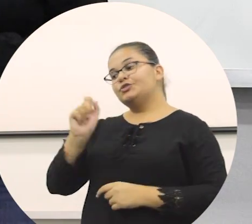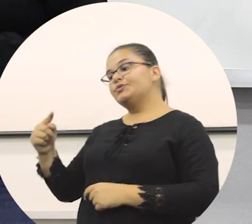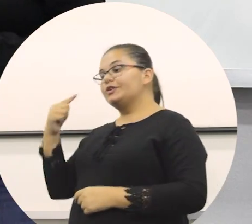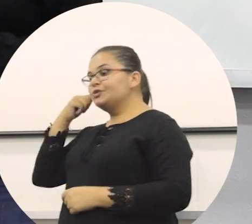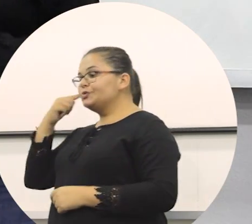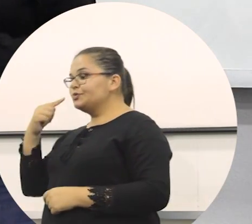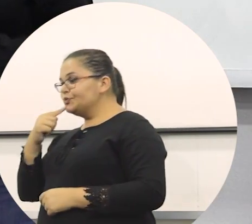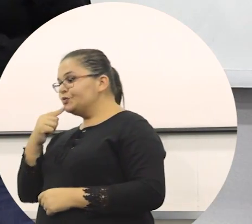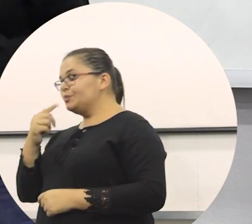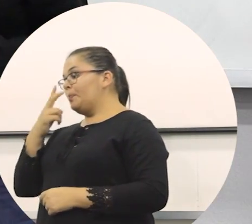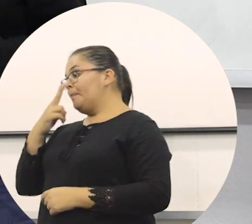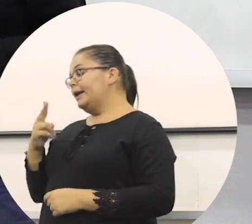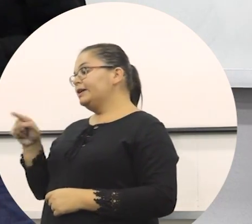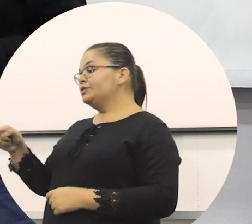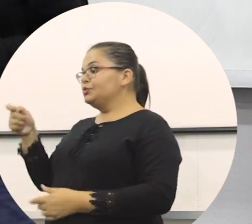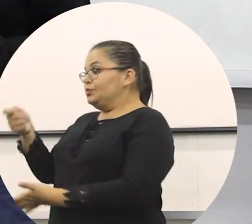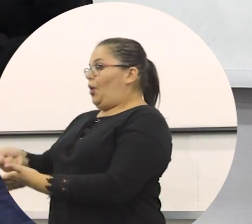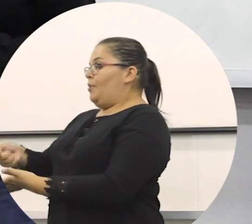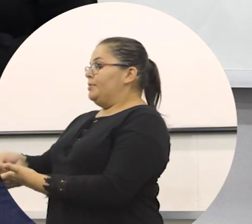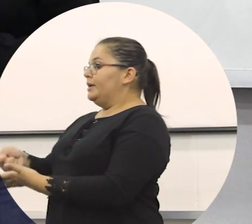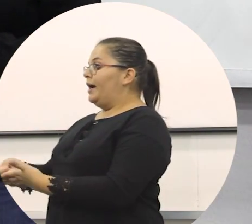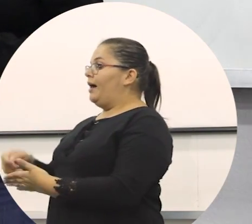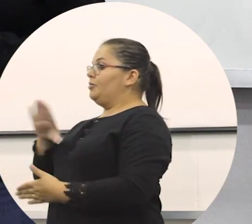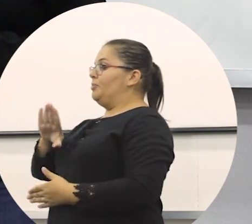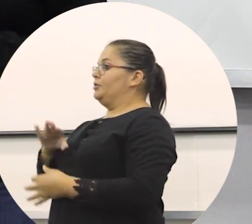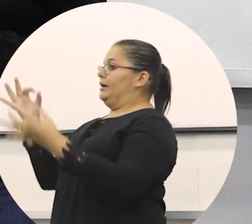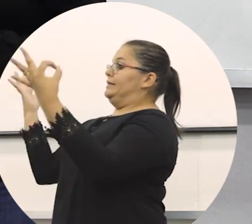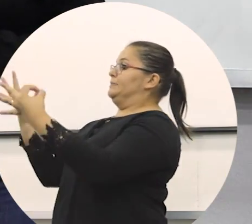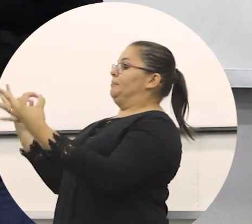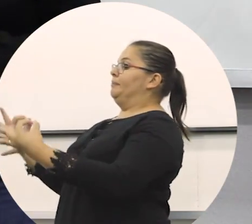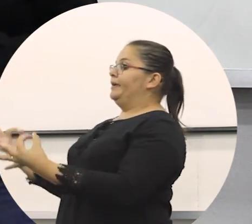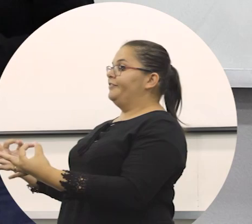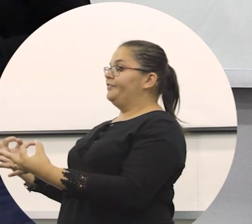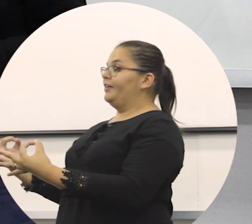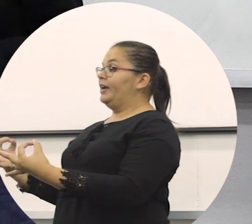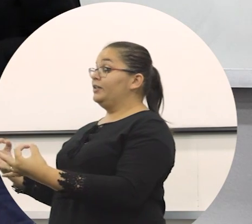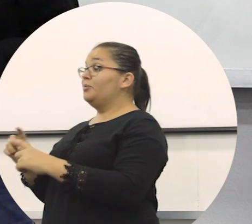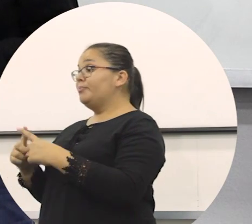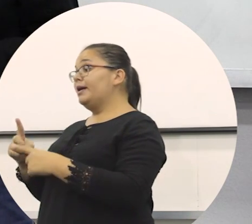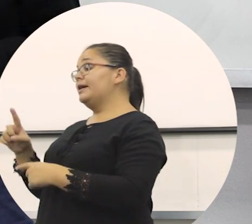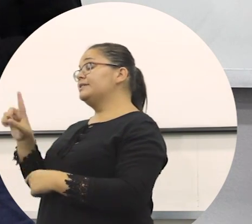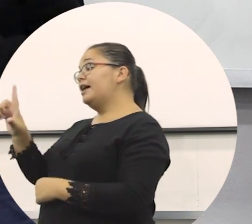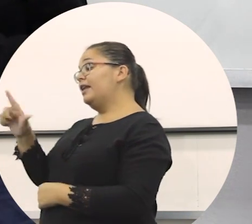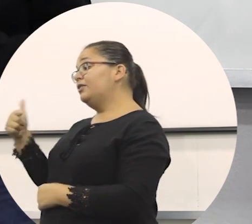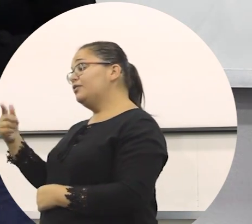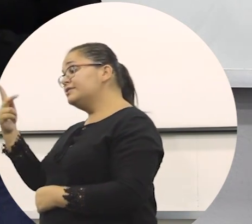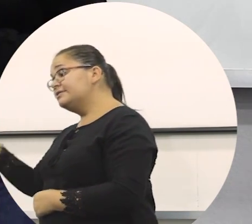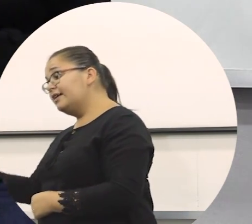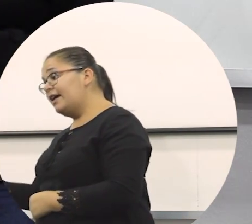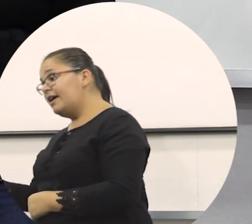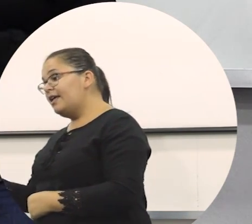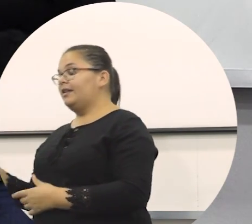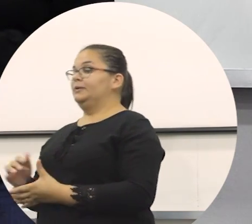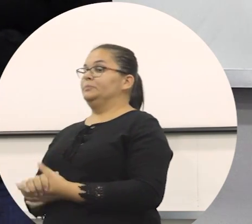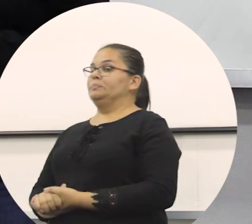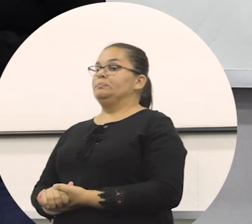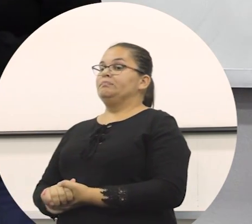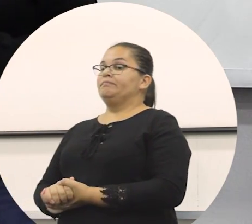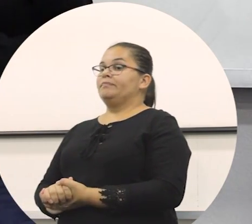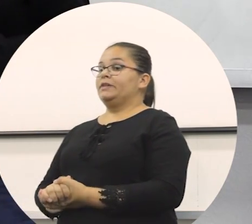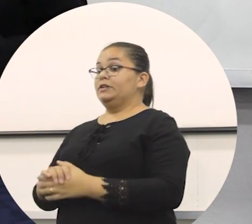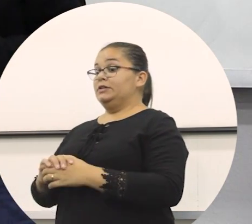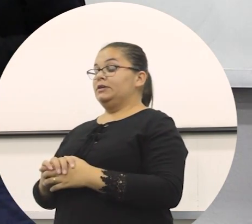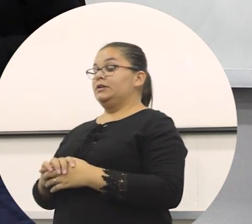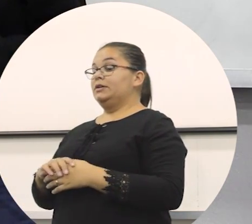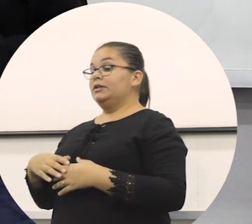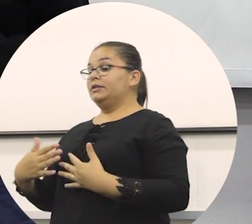produzido um material para ensino de língua de sinais, para o Fundamental 1. Né? E aquele material, de